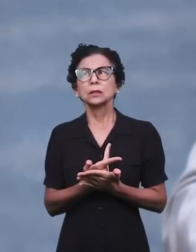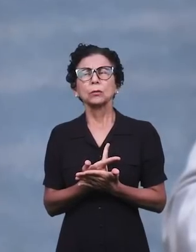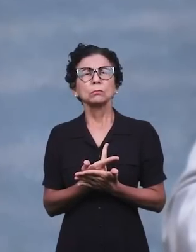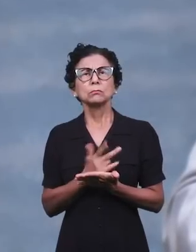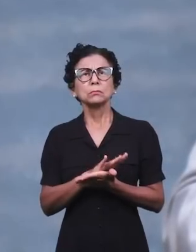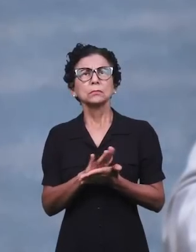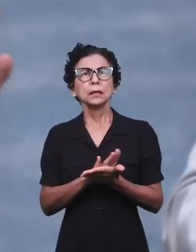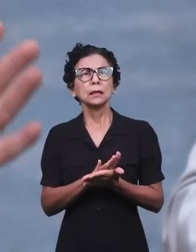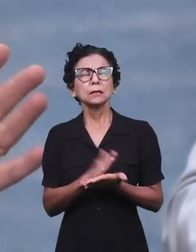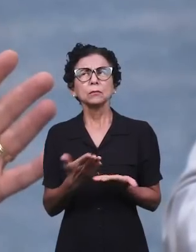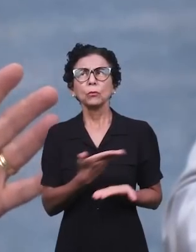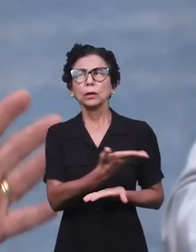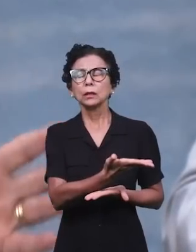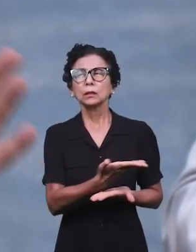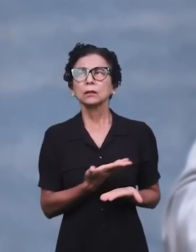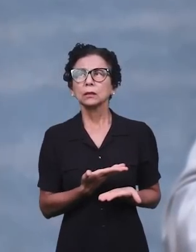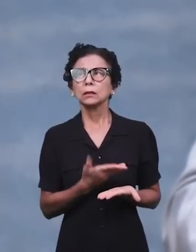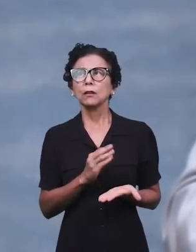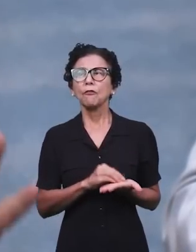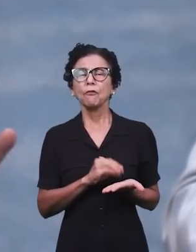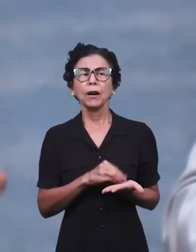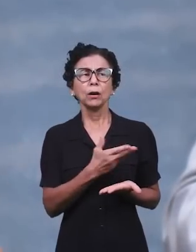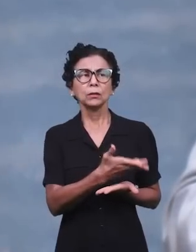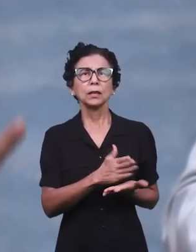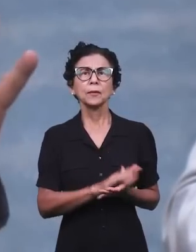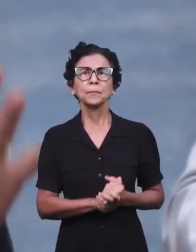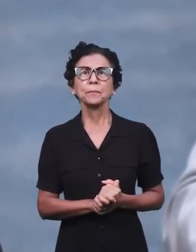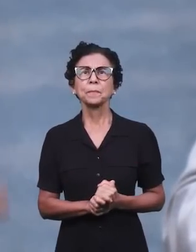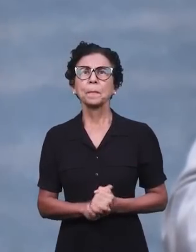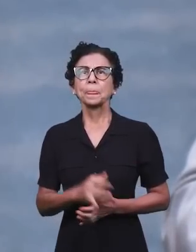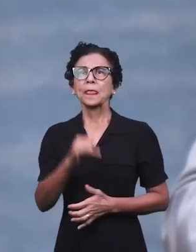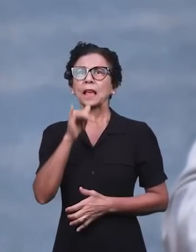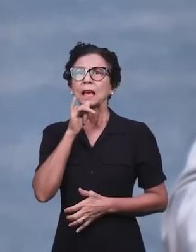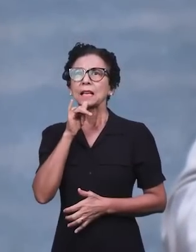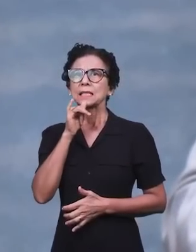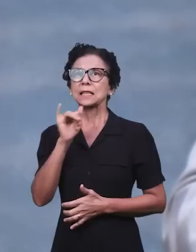um dia desse aí. Uma irmã vai formar, então vai ter um culto de formatura.